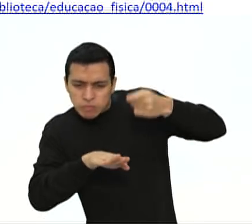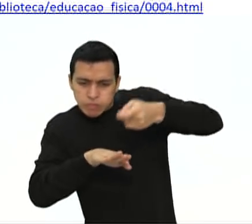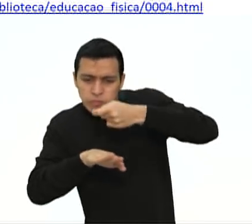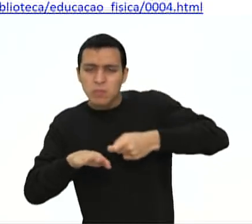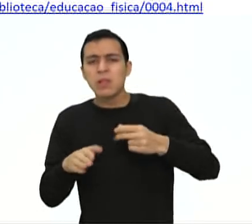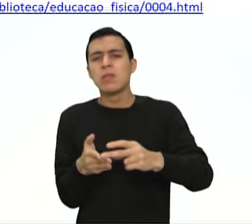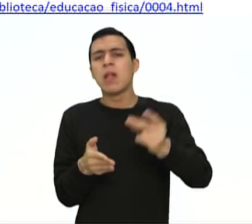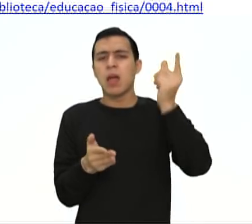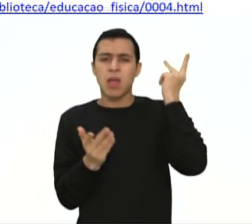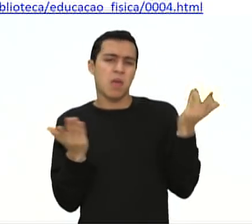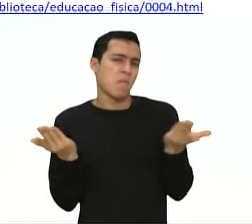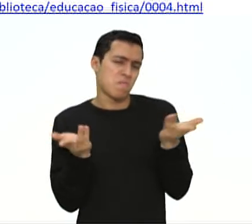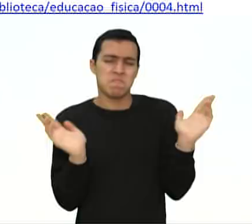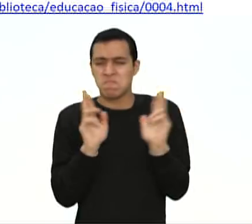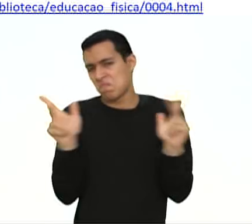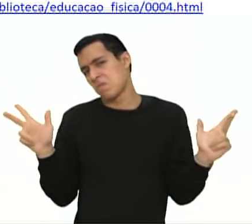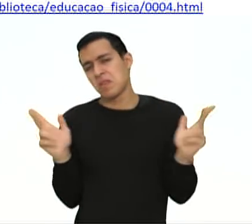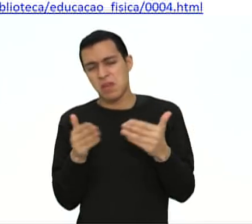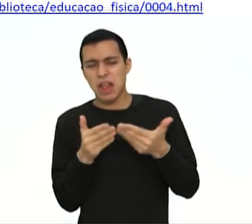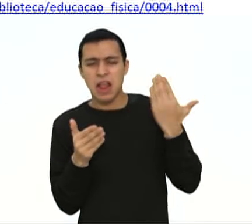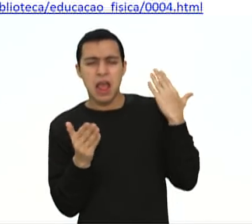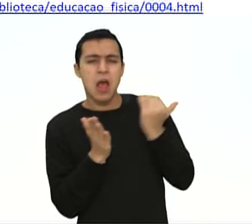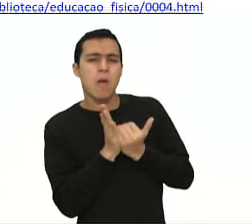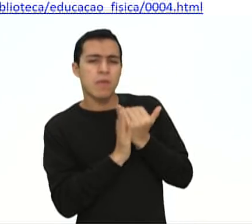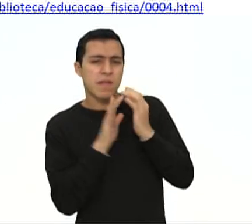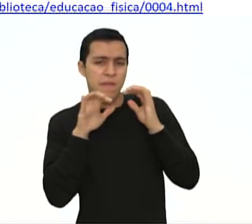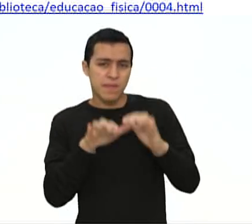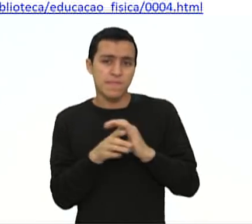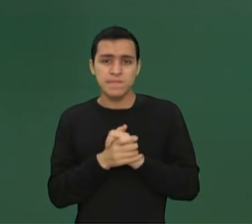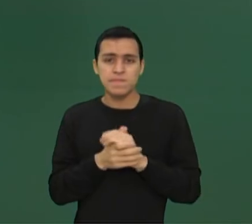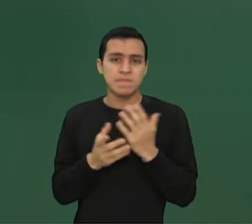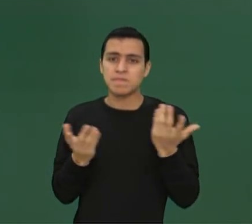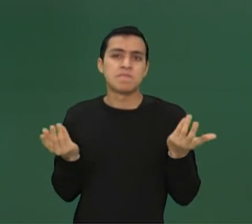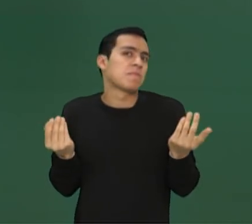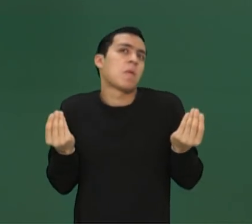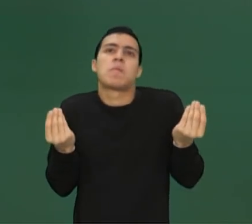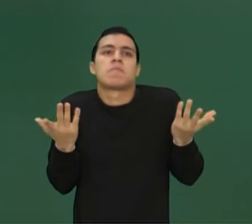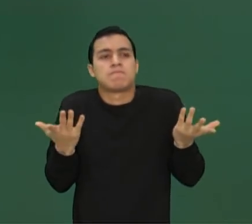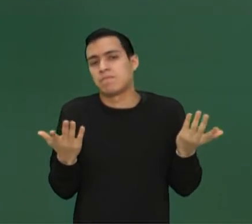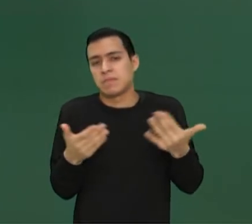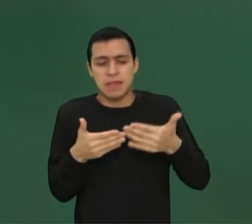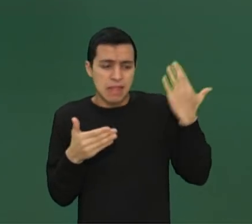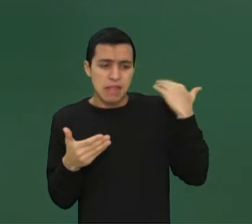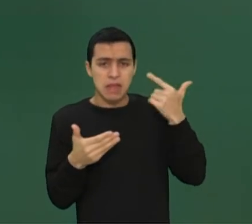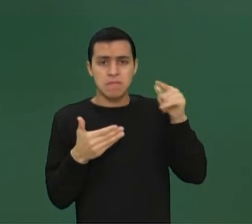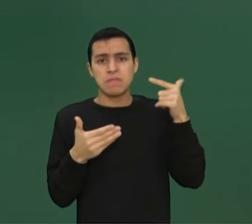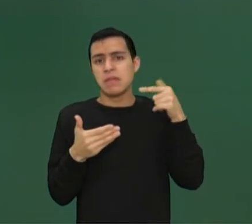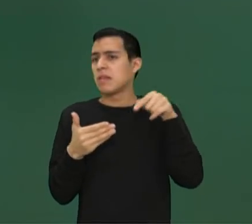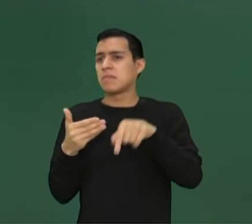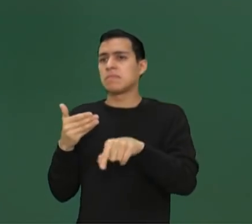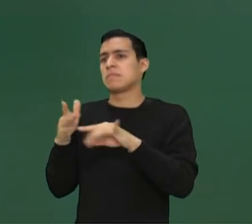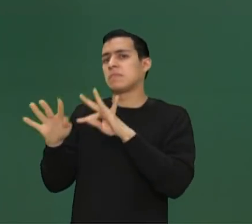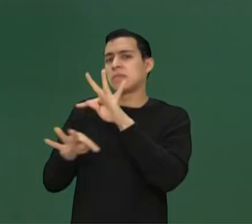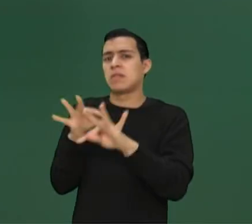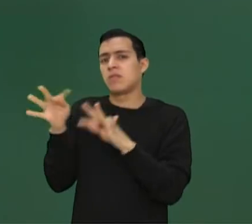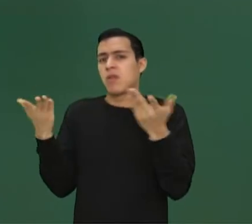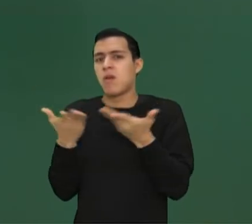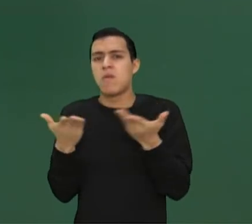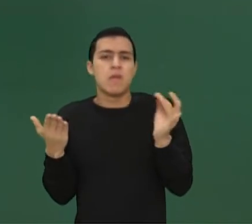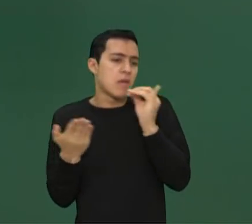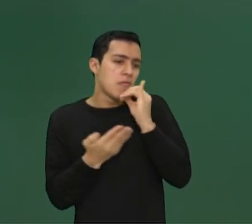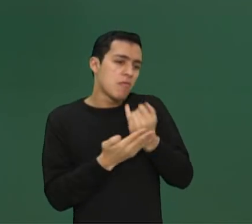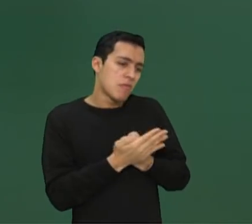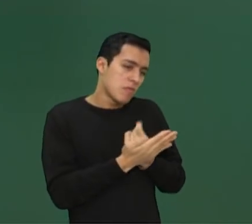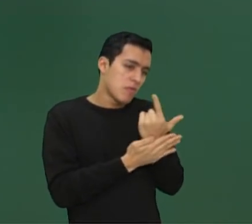no início, né? Hoje tudo evoluiu, mas no início era assim. E não tinha como ser diferente, né? A pessoa não tem a tecnologia de hoje. Vou lá